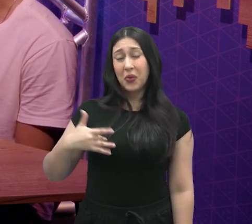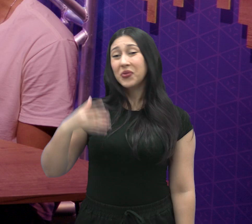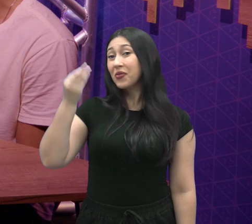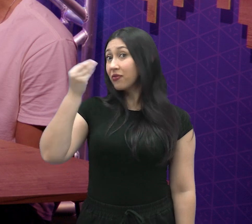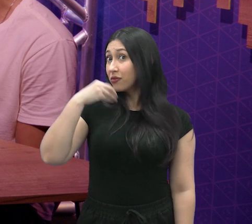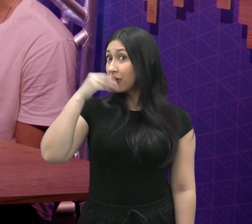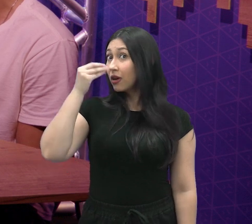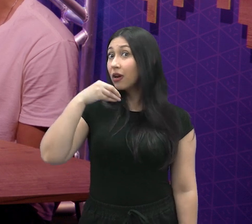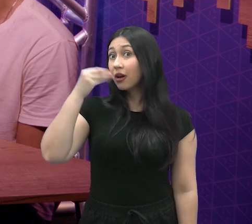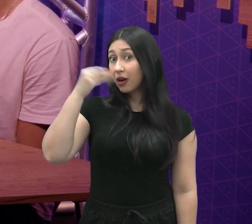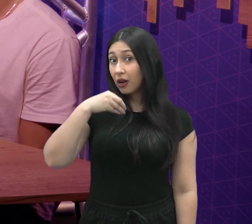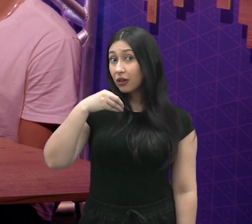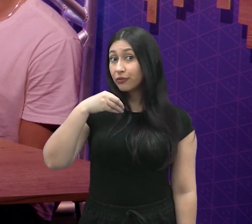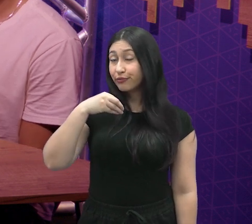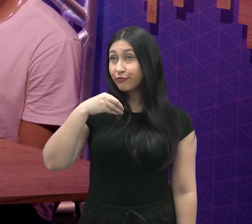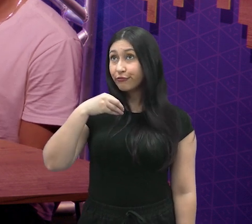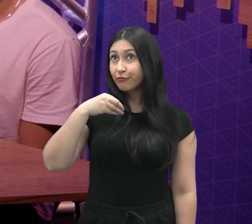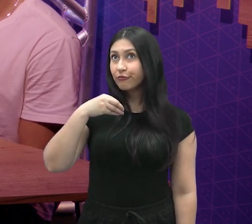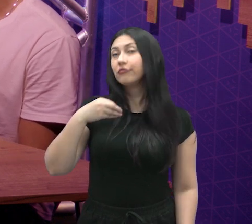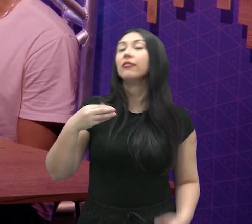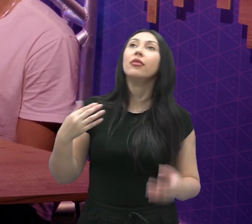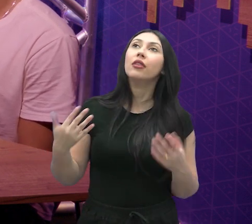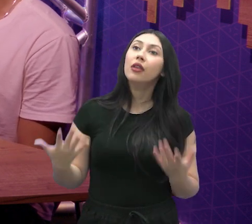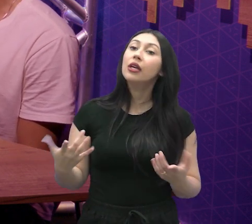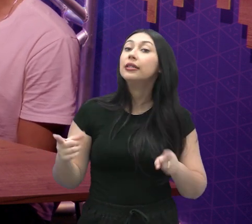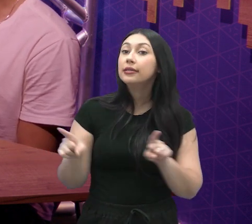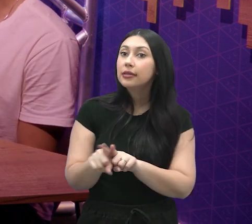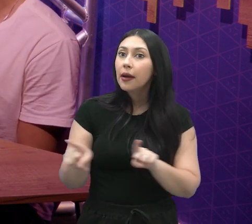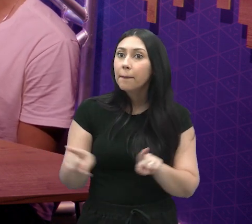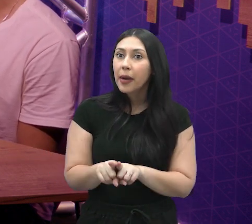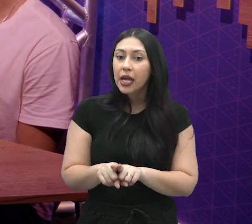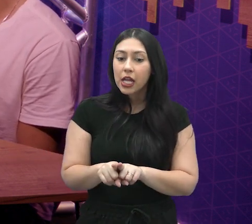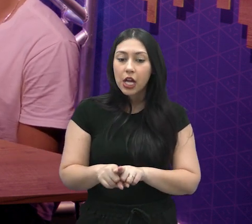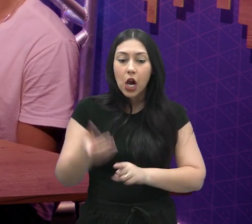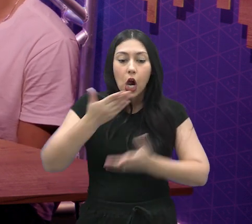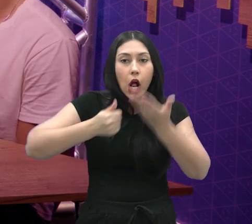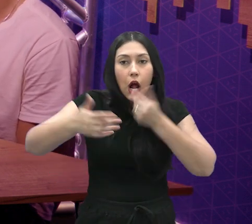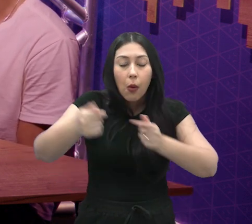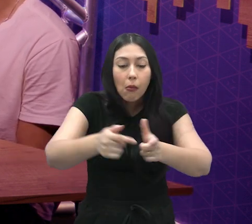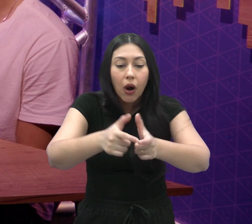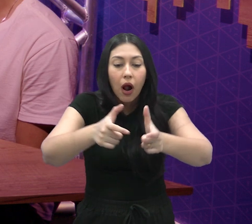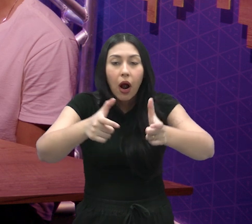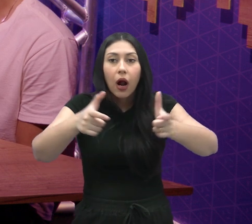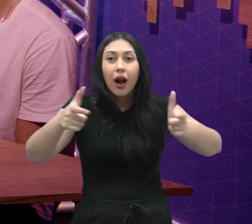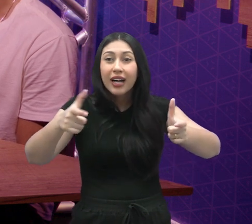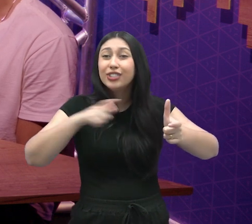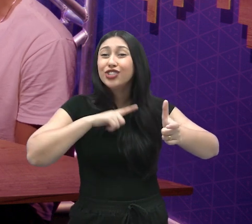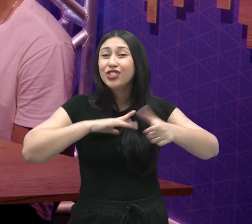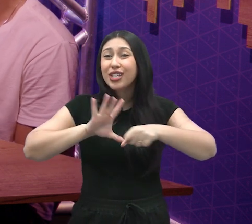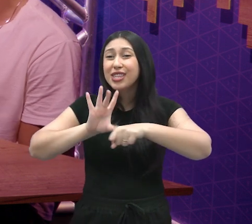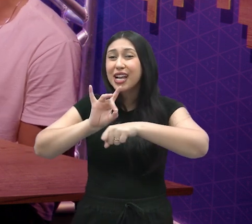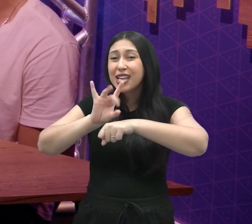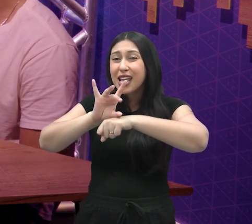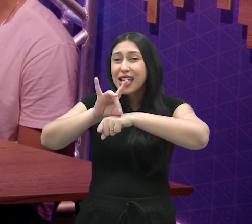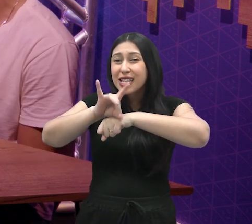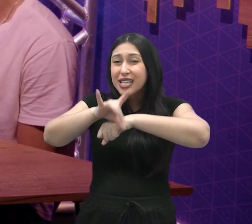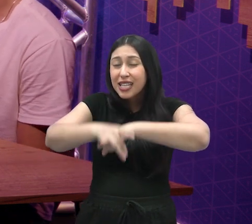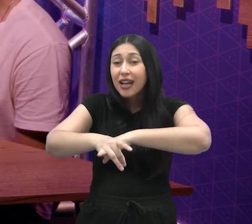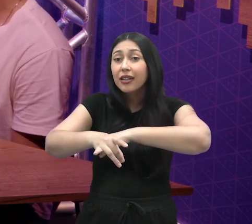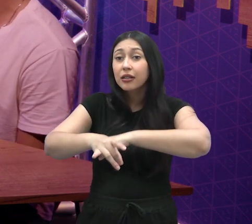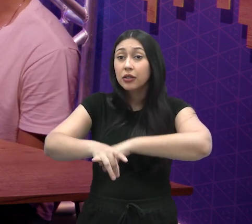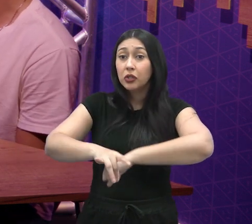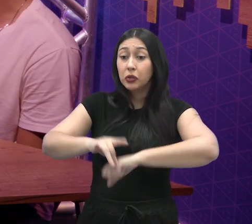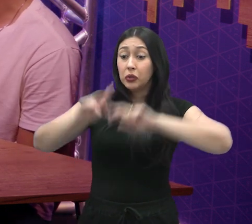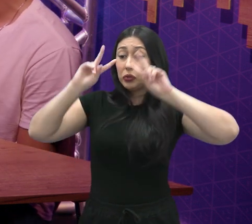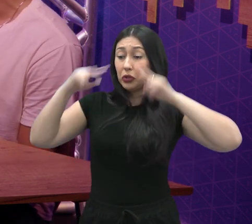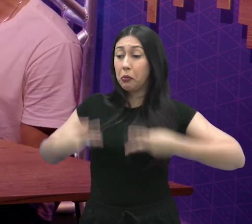saúde mais debilitada, o acúmulo também de comida, acumulavam-se também pragas, então o ser humano começou